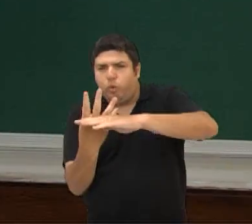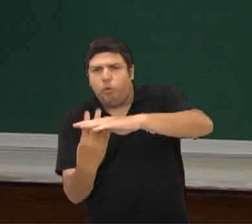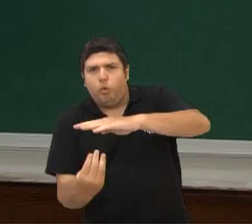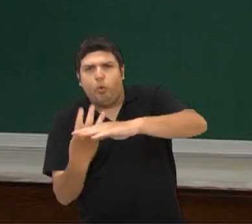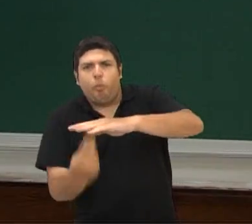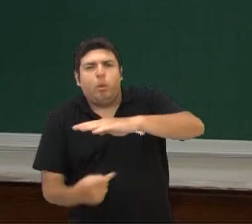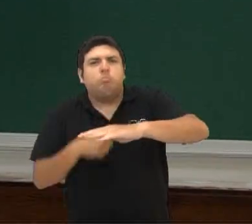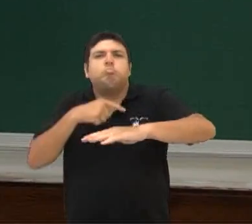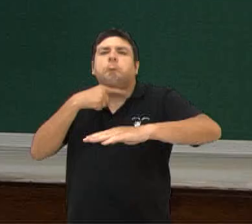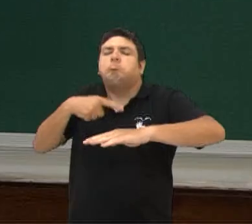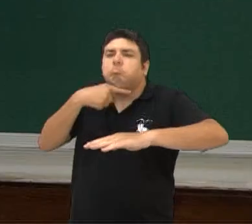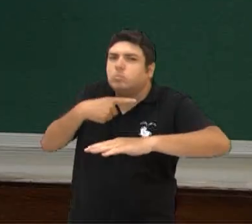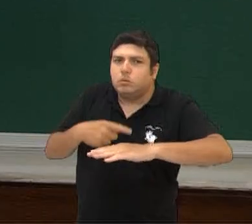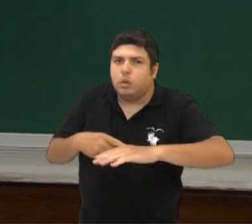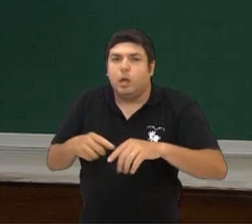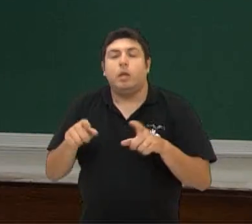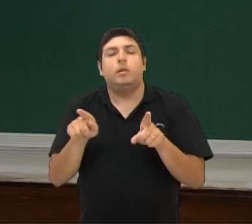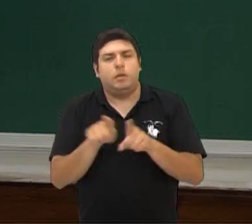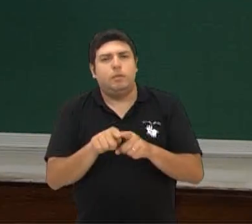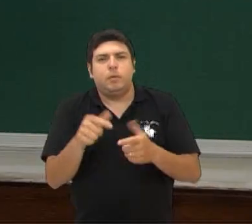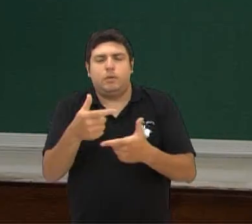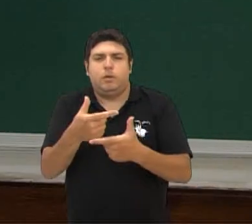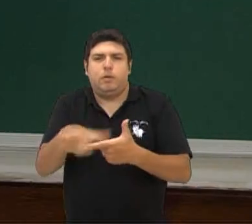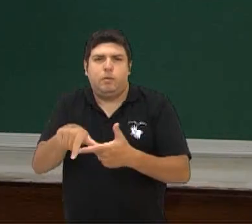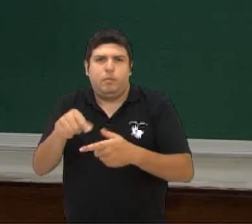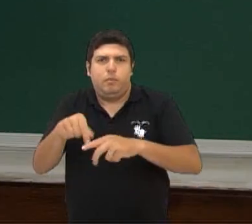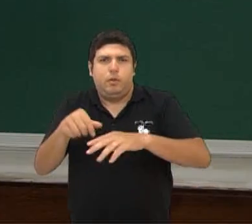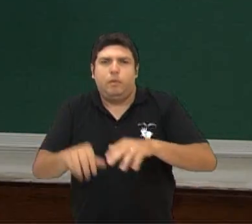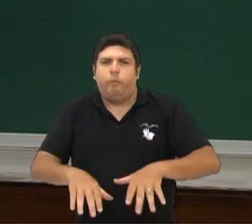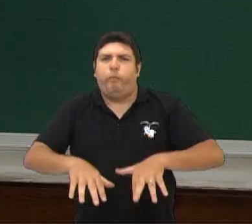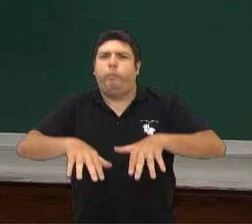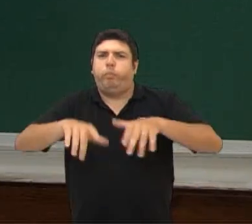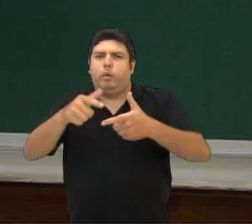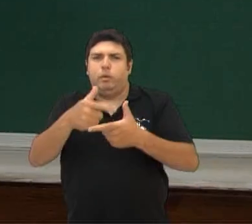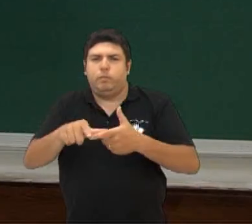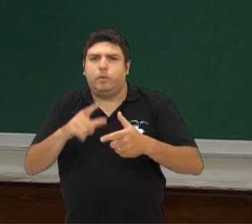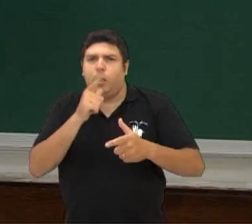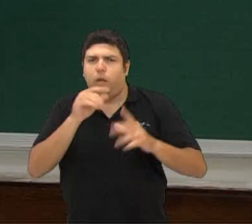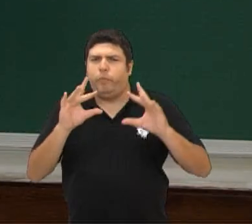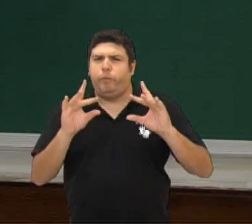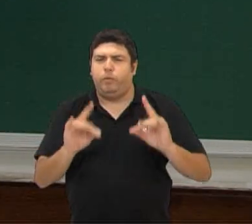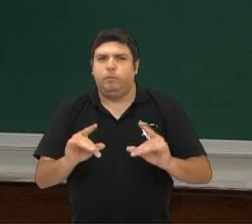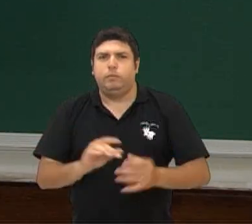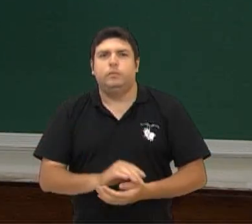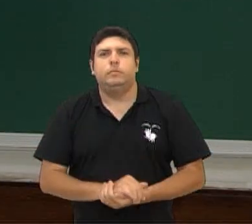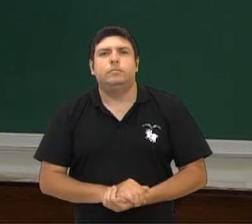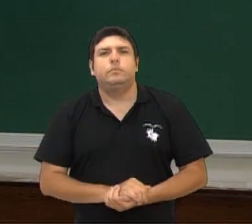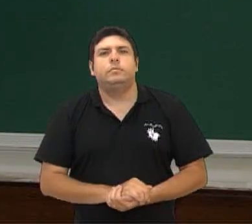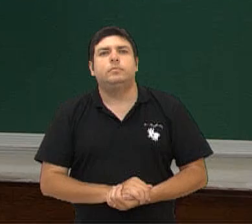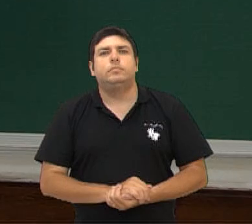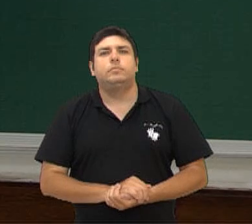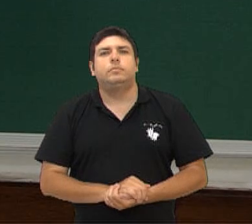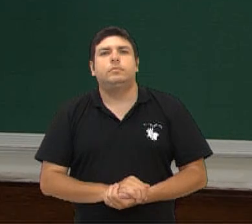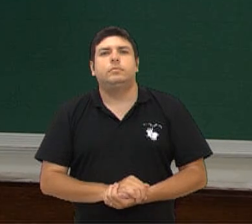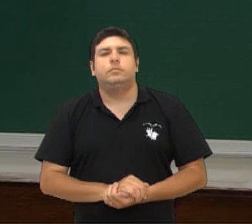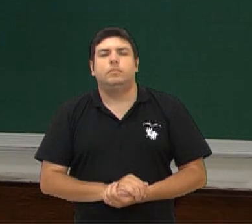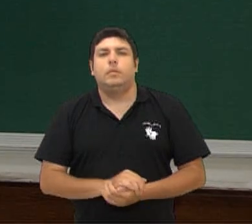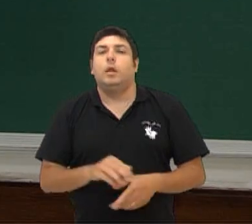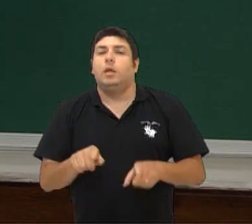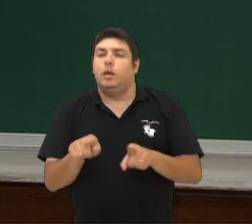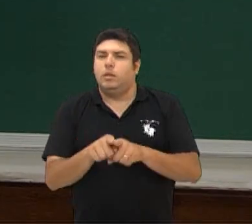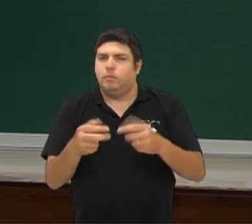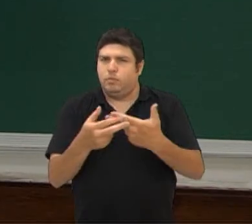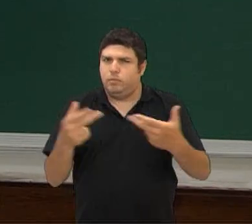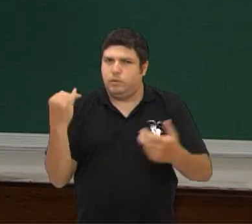escoamento da água adequado. Então, também acaba interferindo e causando escassez de água, tá? Gente, uma coisa importante